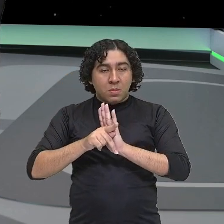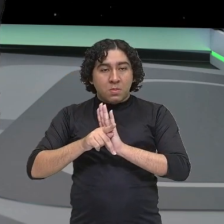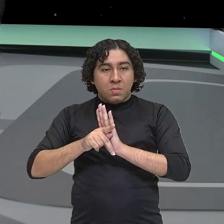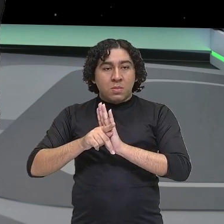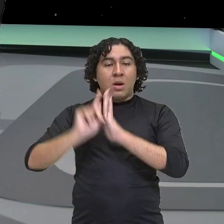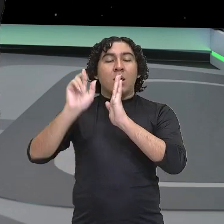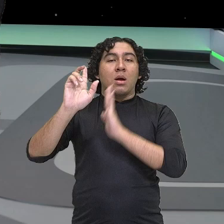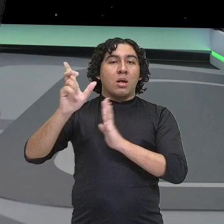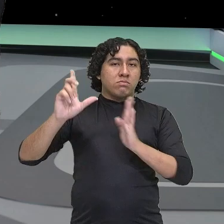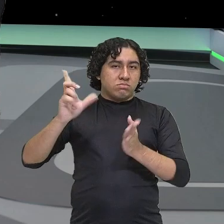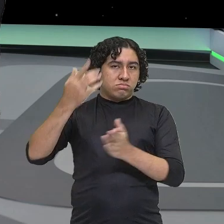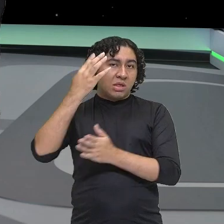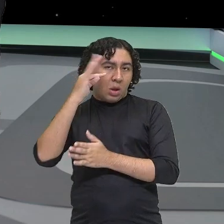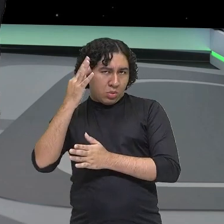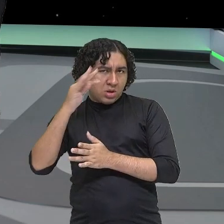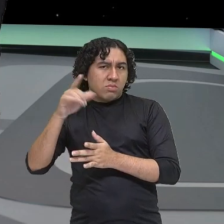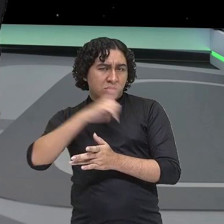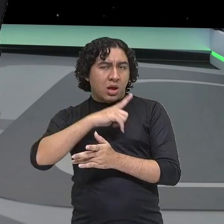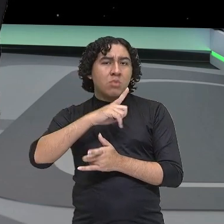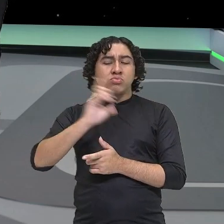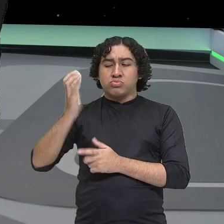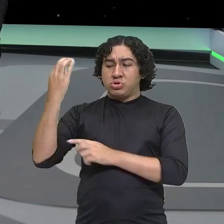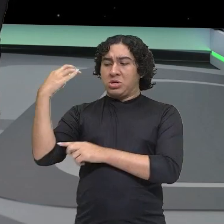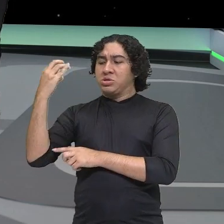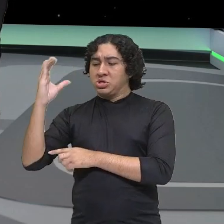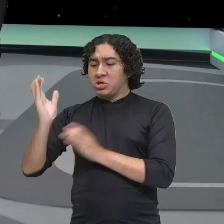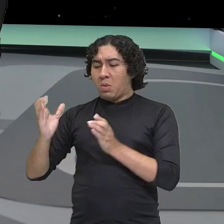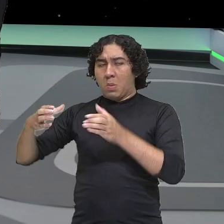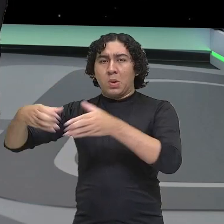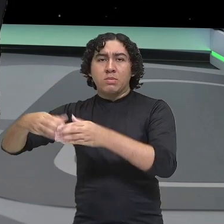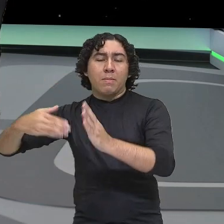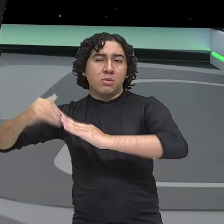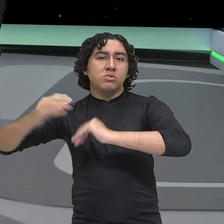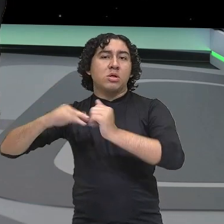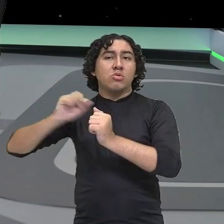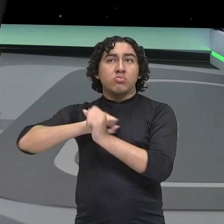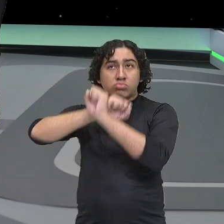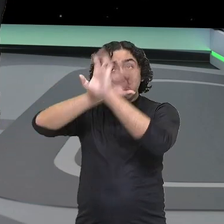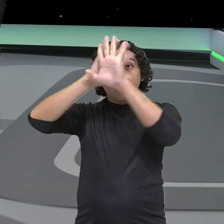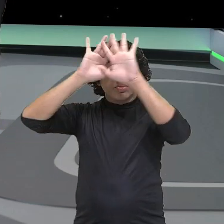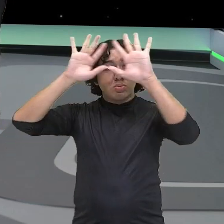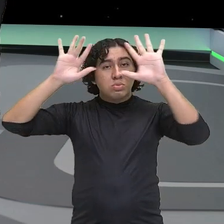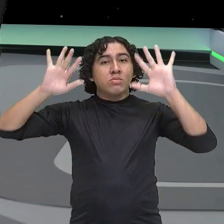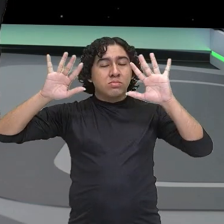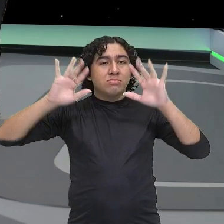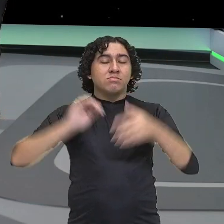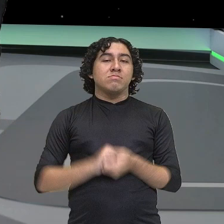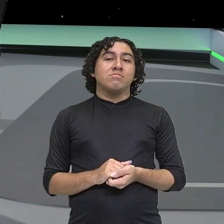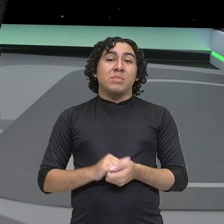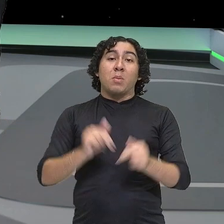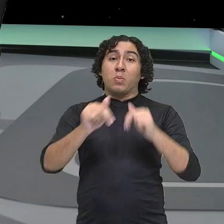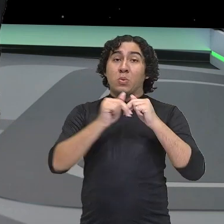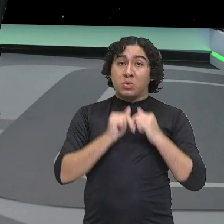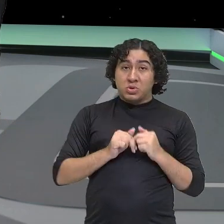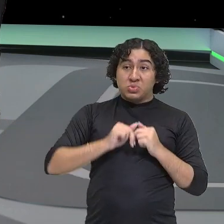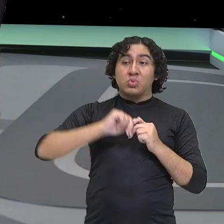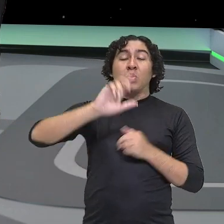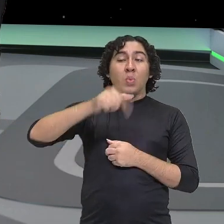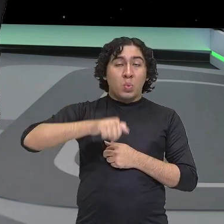expandiu ainda mais a mente dos cientistas. E com base nela, Newton